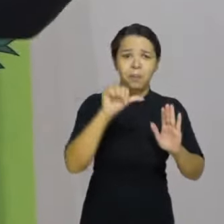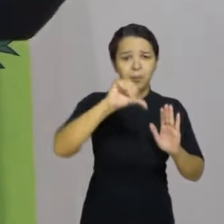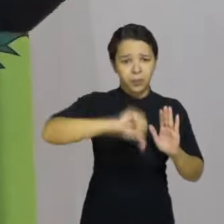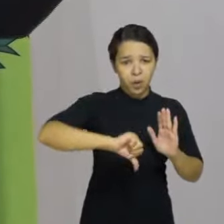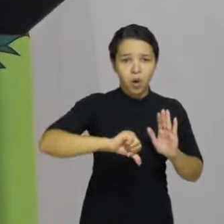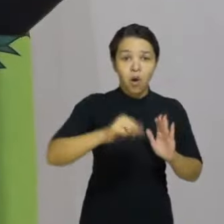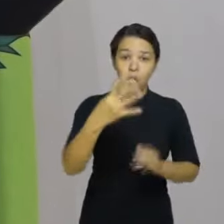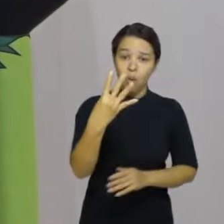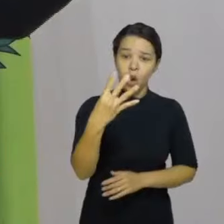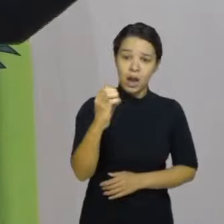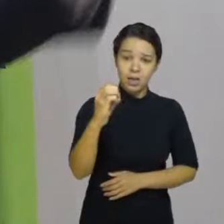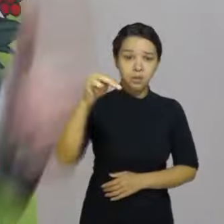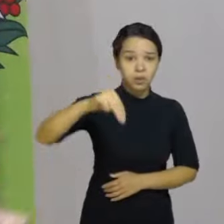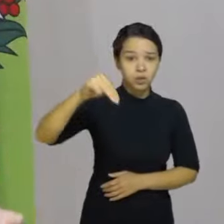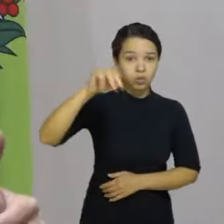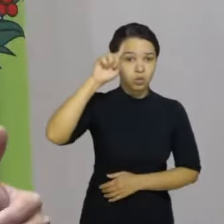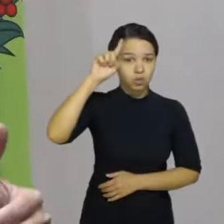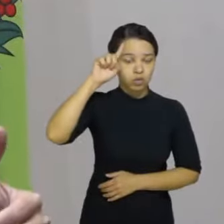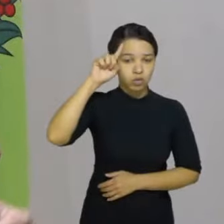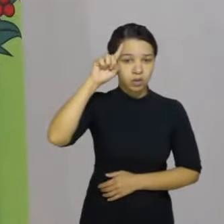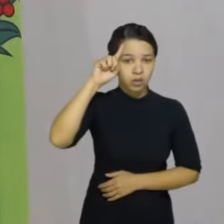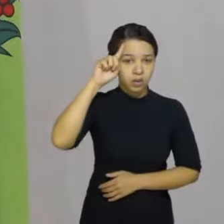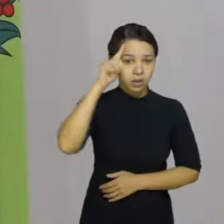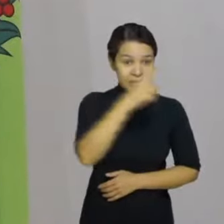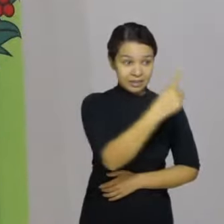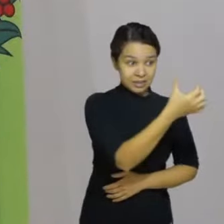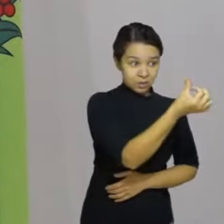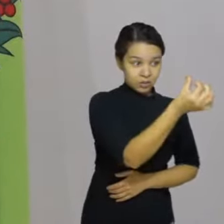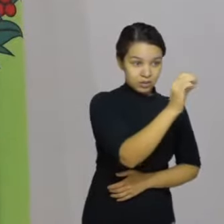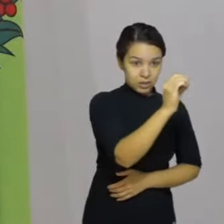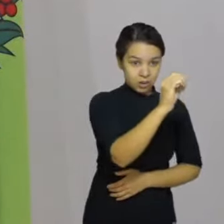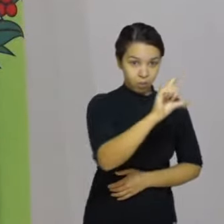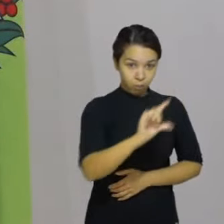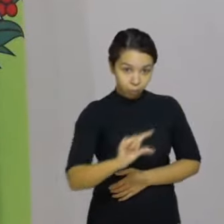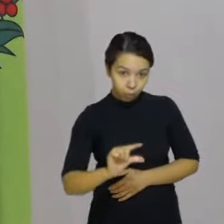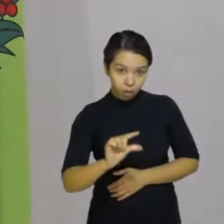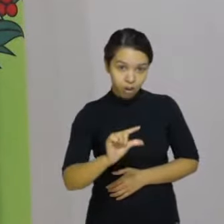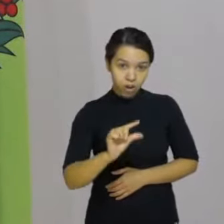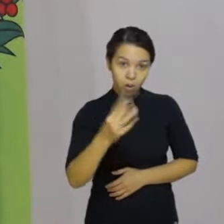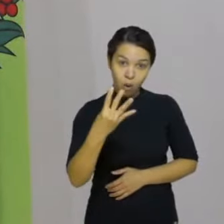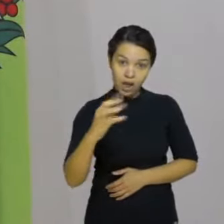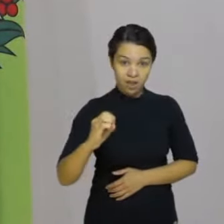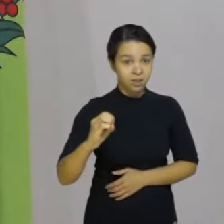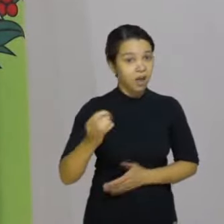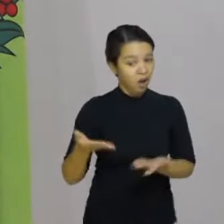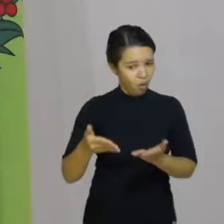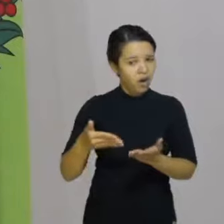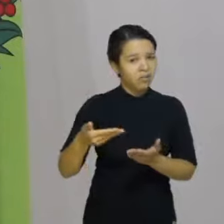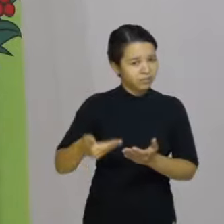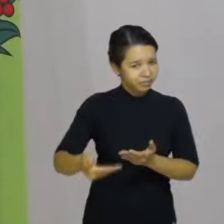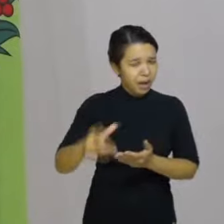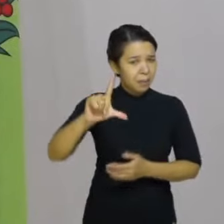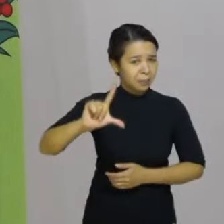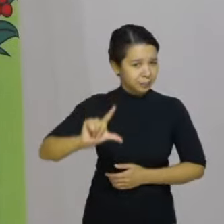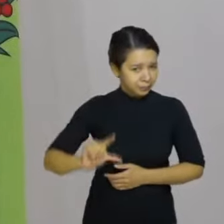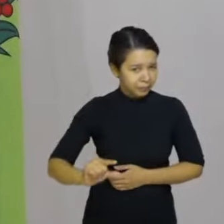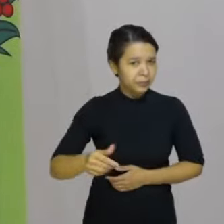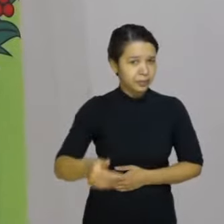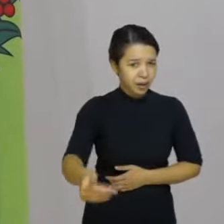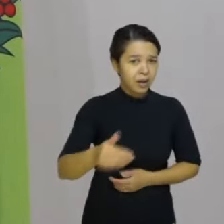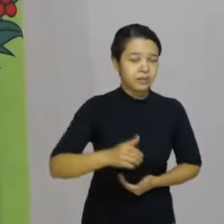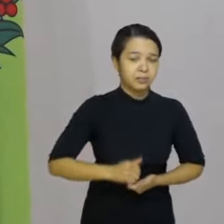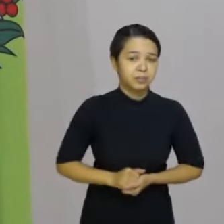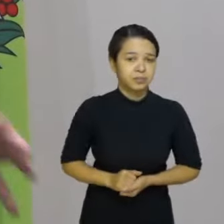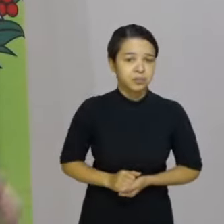De 160 minutos por dia para 40. Isso deve estar reduzindo ainda mais. E olha a barbaridade, olha a